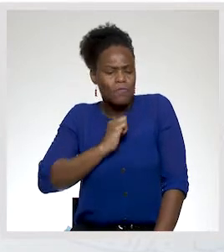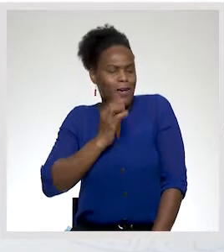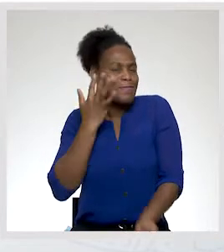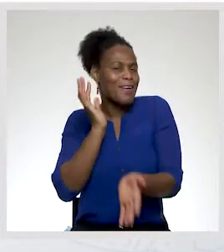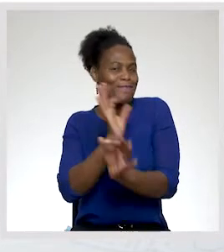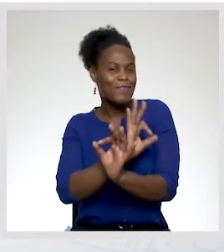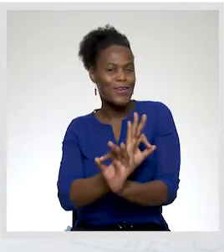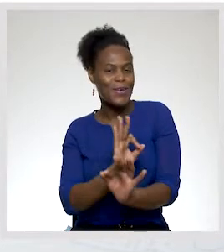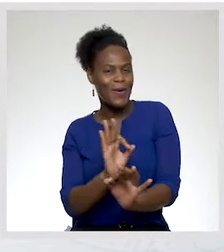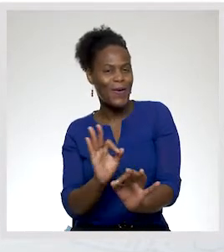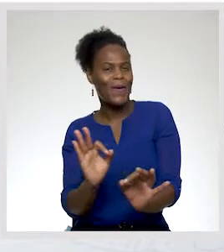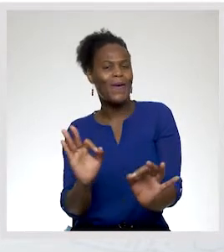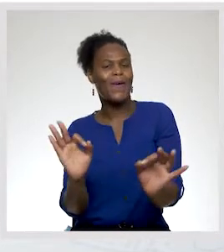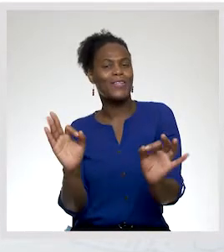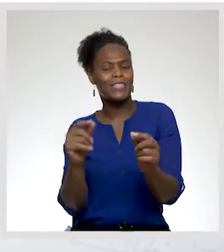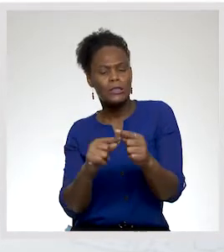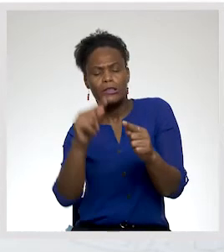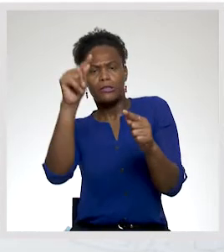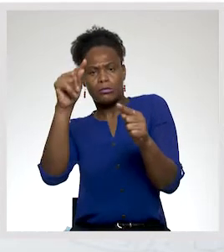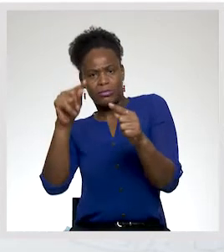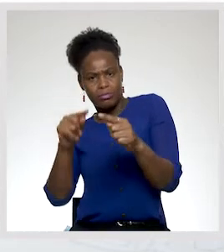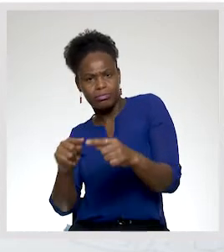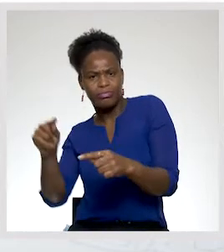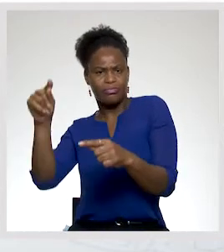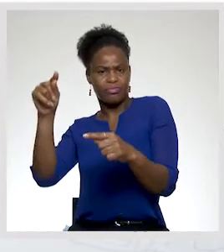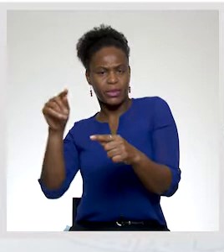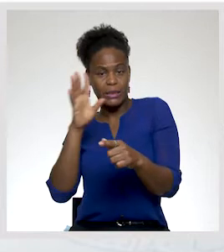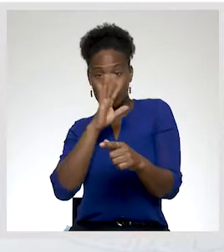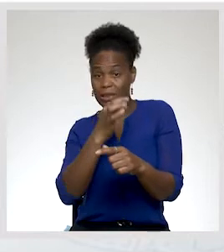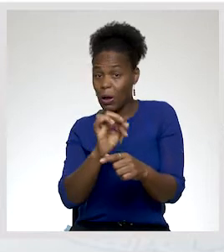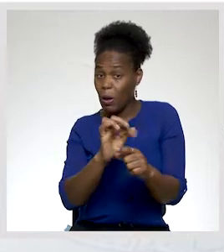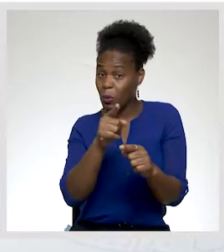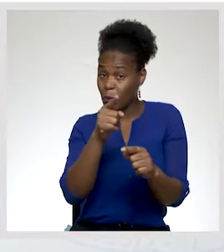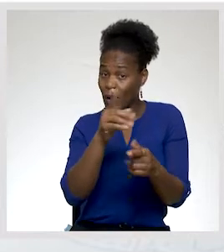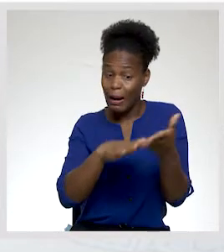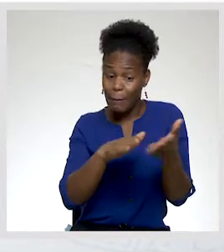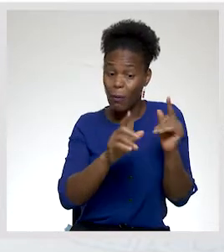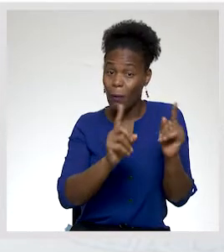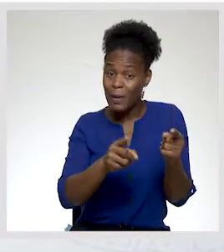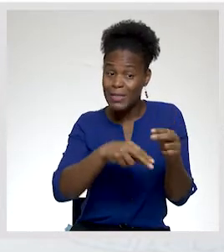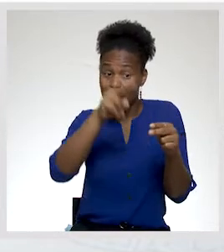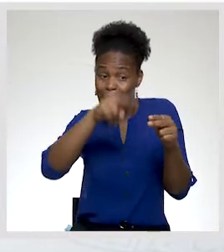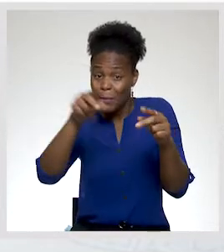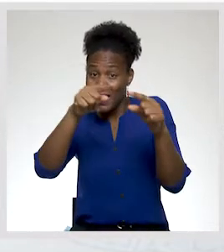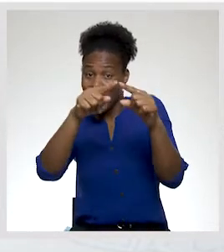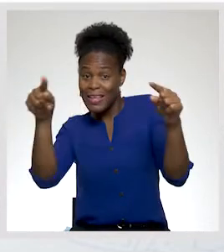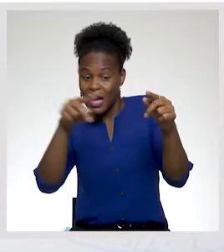maravilhosa saia tanto das linhas. Se não começares rapidamente a pintar dentro